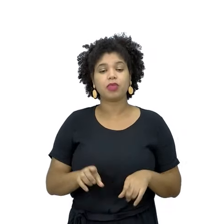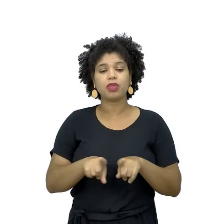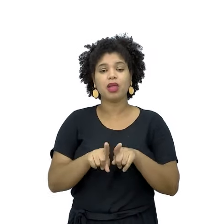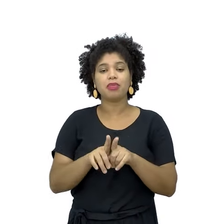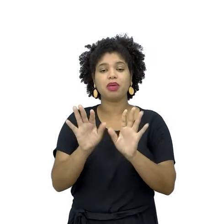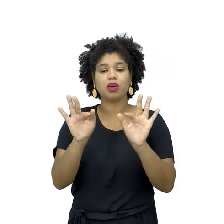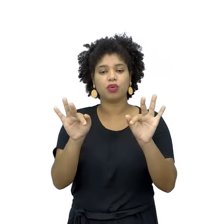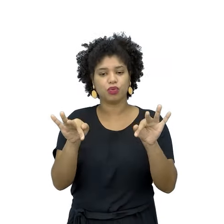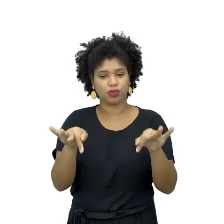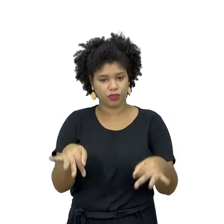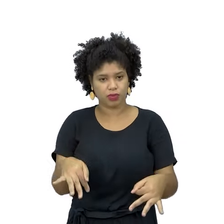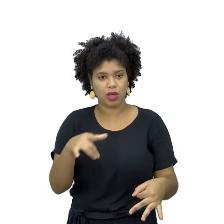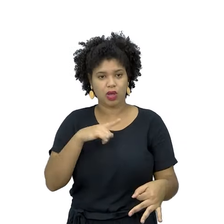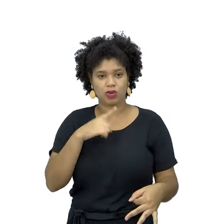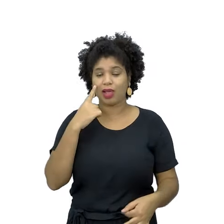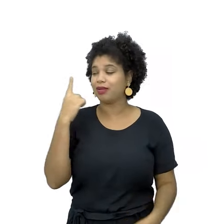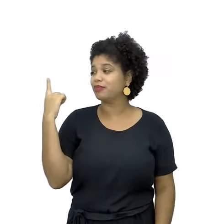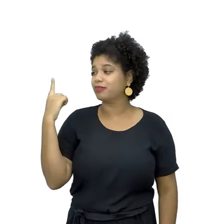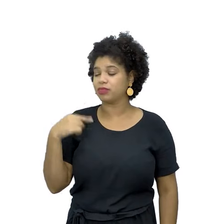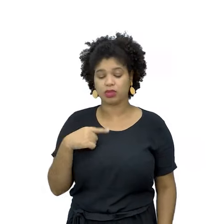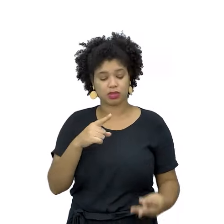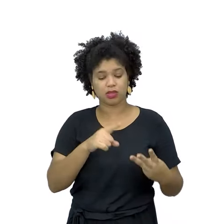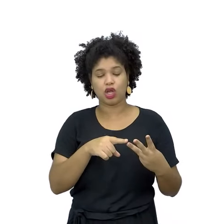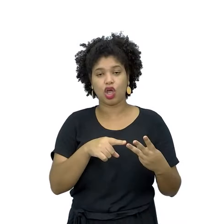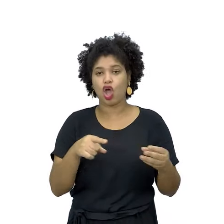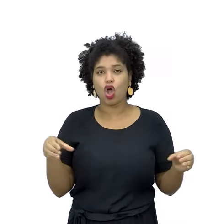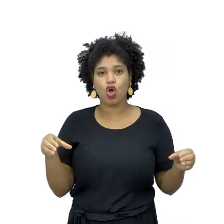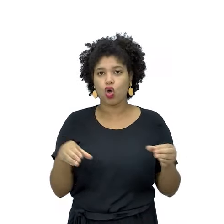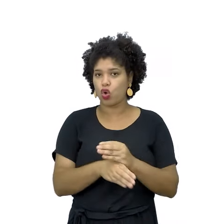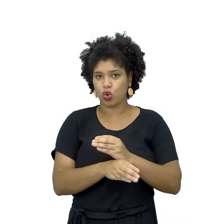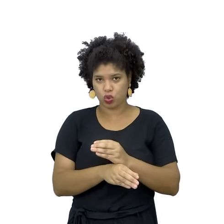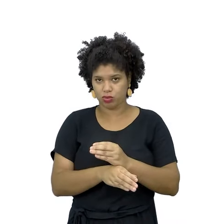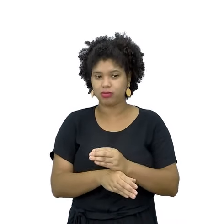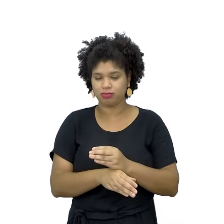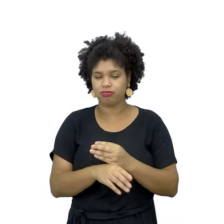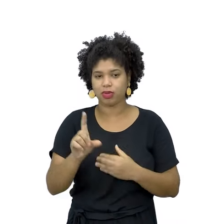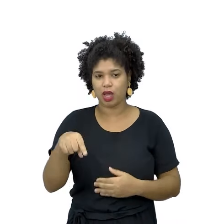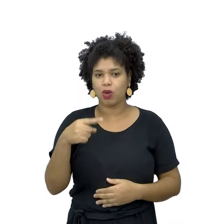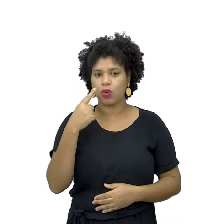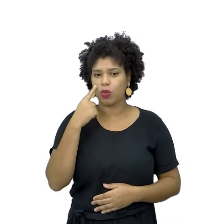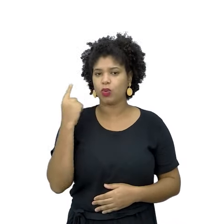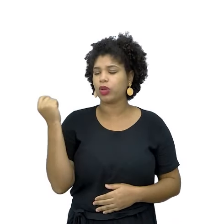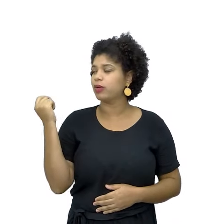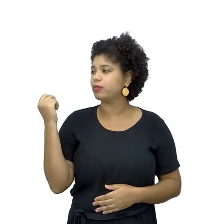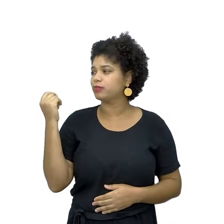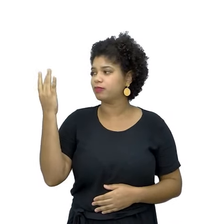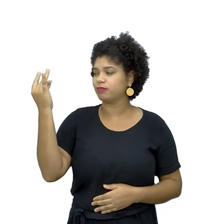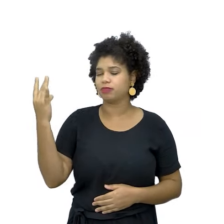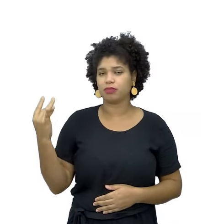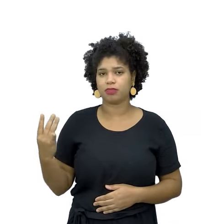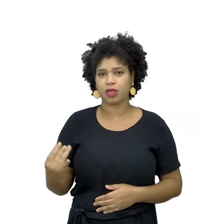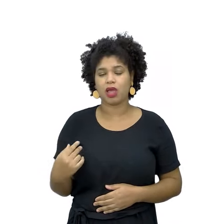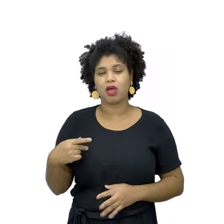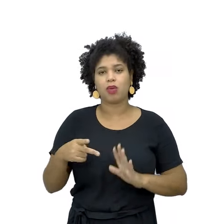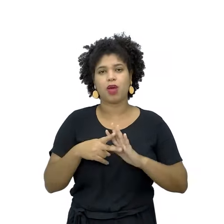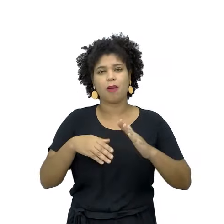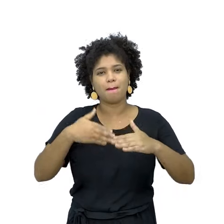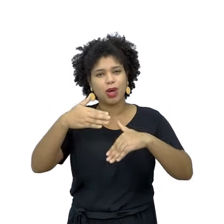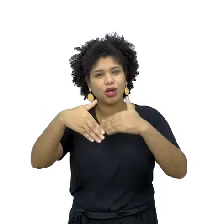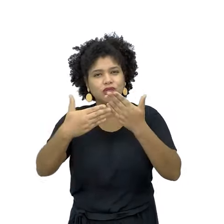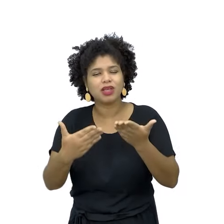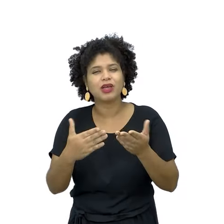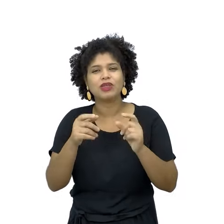fim, nós temos o finalizando, que é a avaliação do processo do que foi